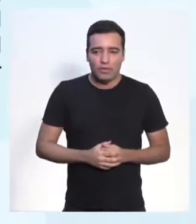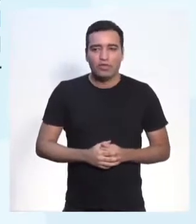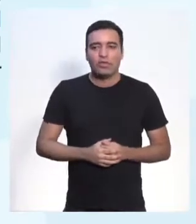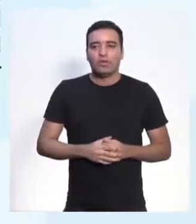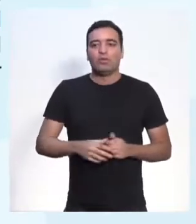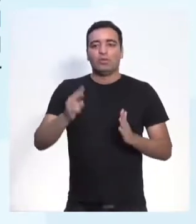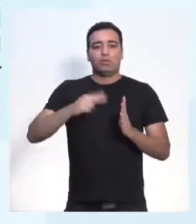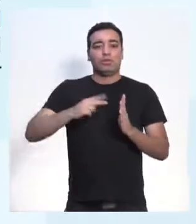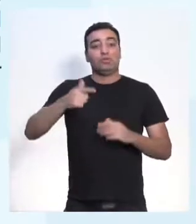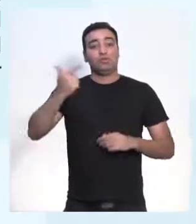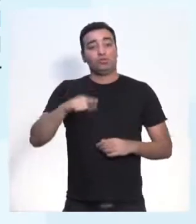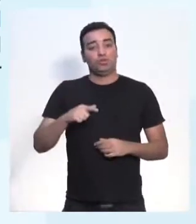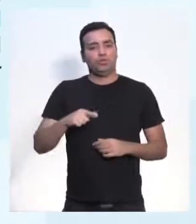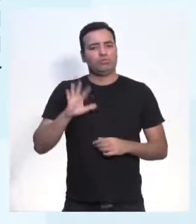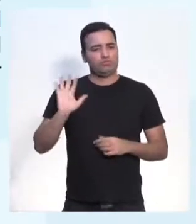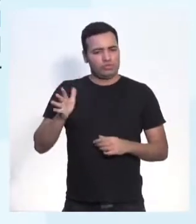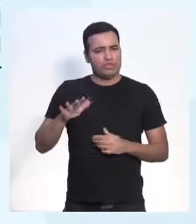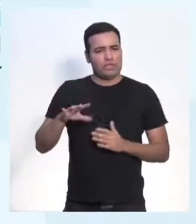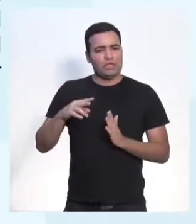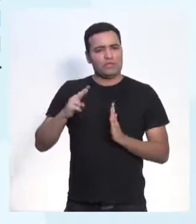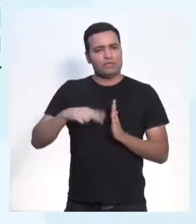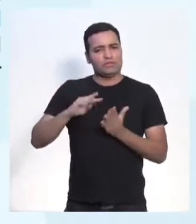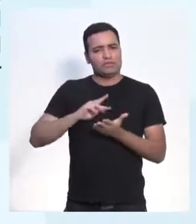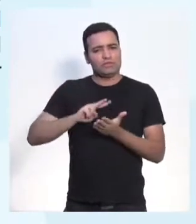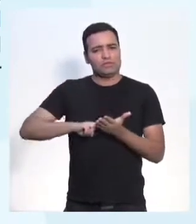uma vez o texto. A gente já fez a tradução do texto, né, Antônia?